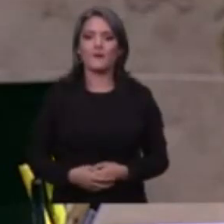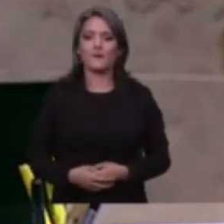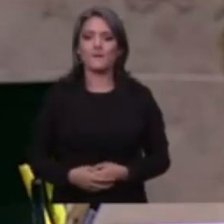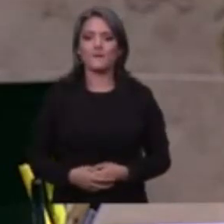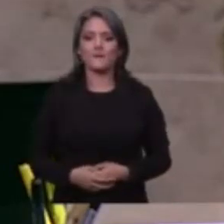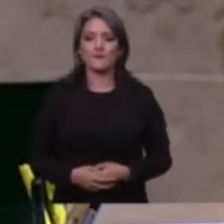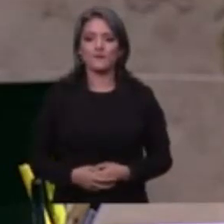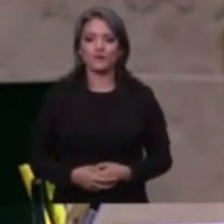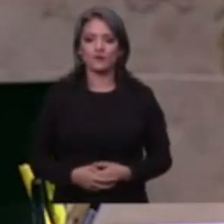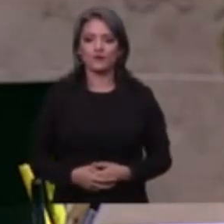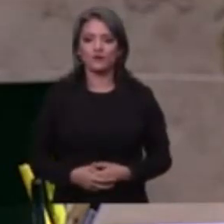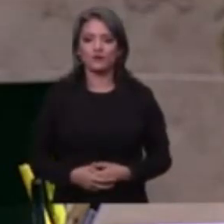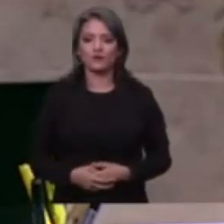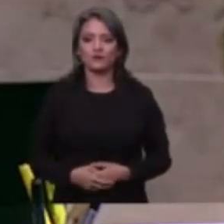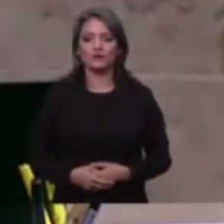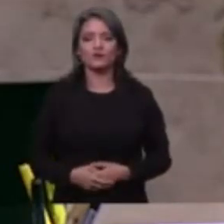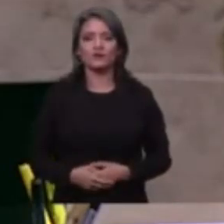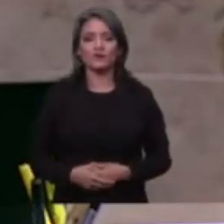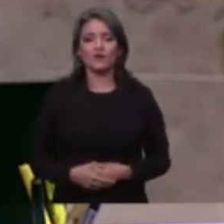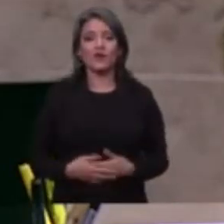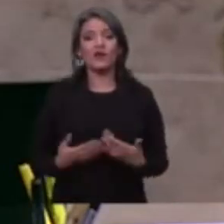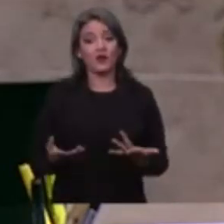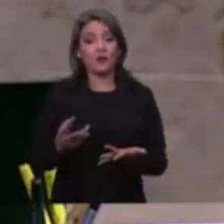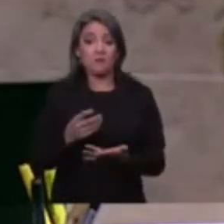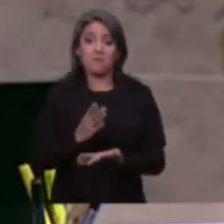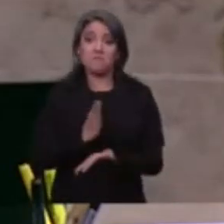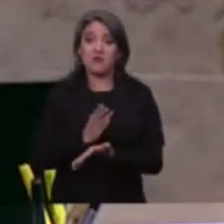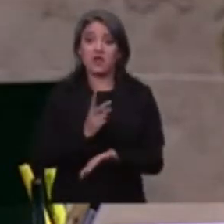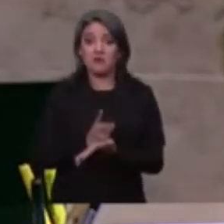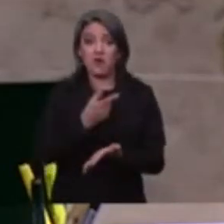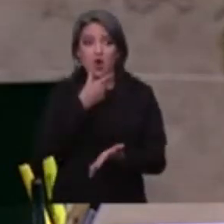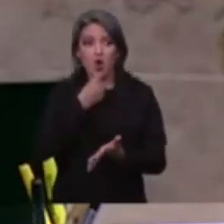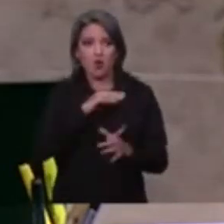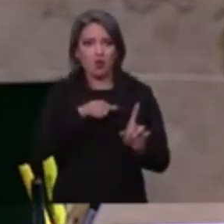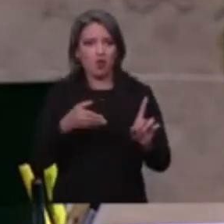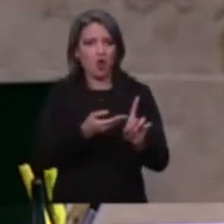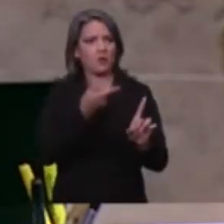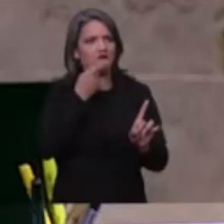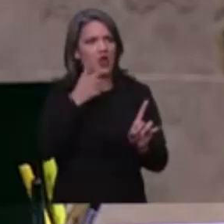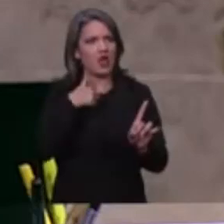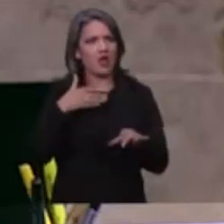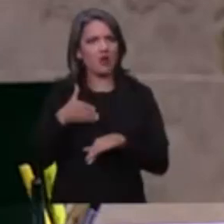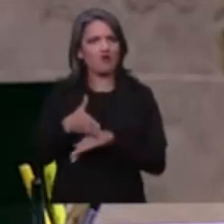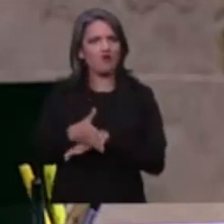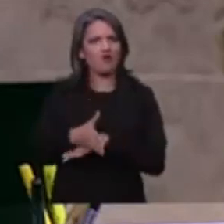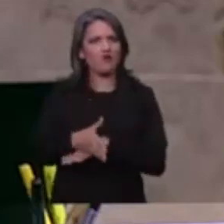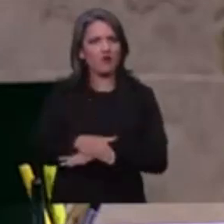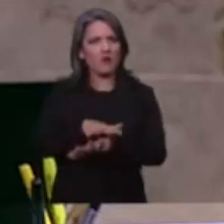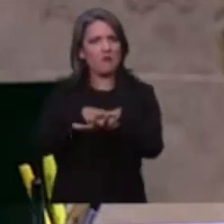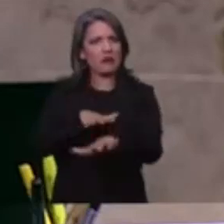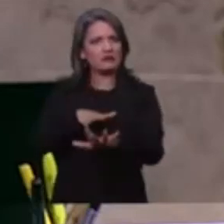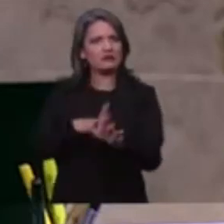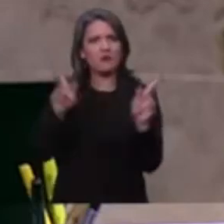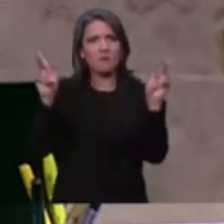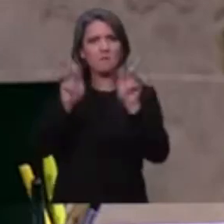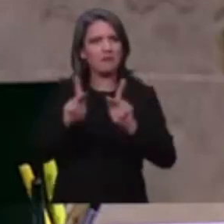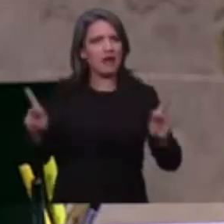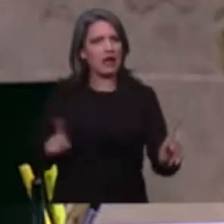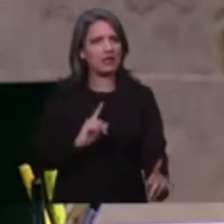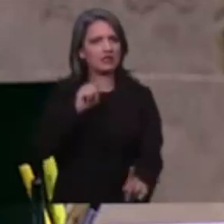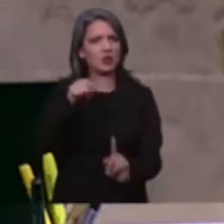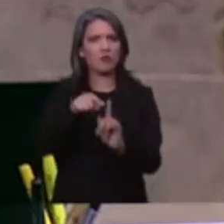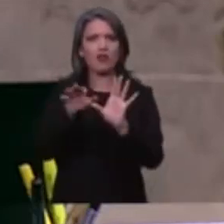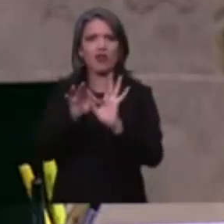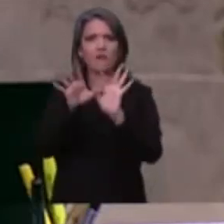Embora alegue ter participado de uma manifestação pacífica em prol da liberdade, bem